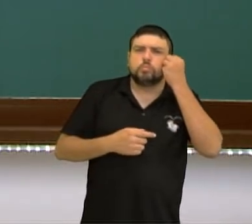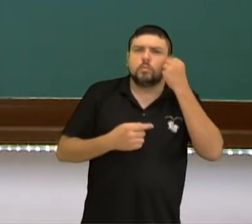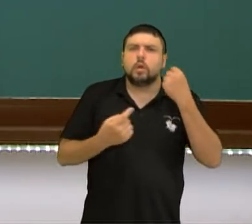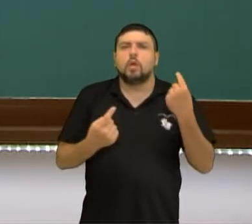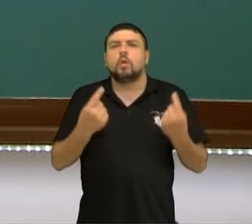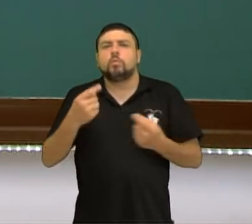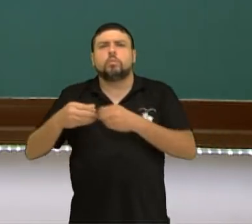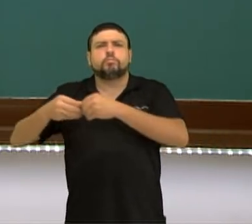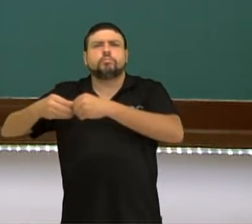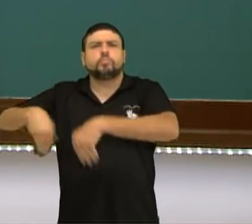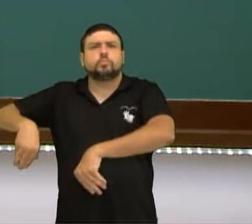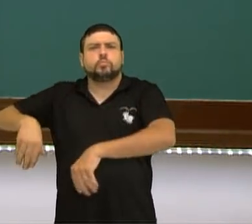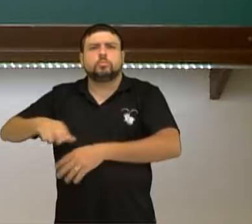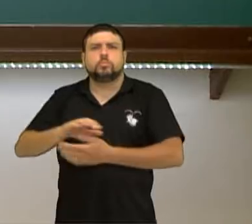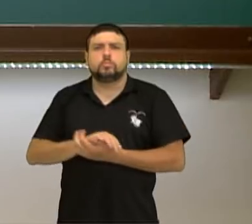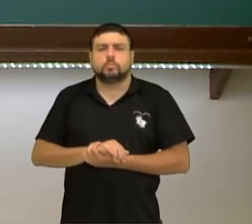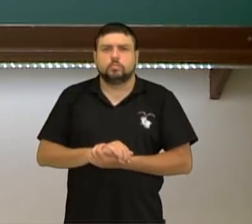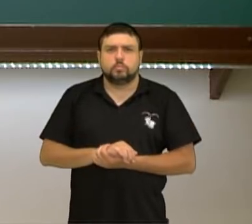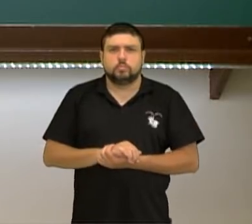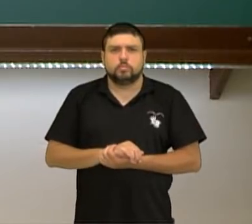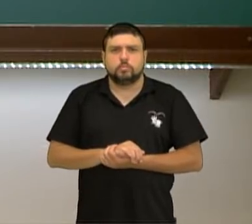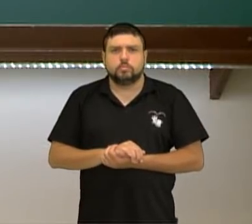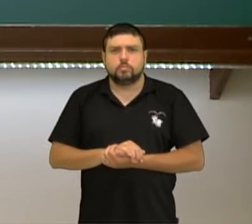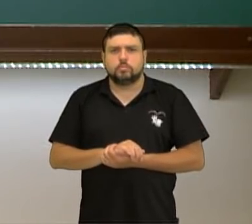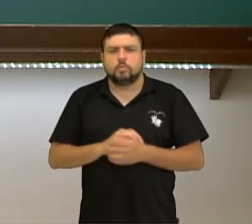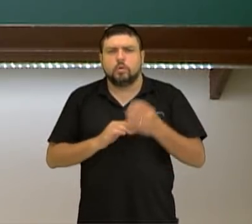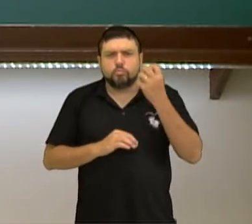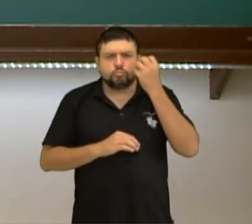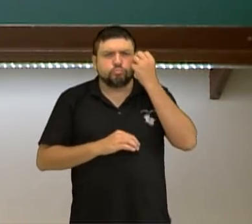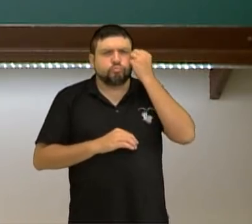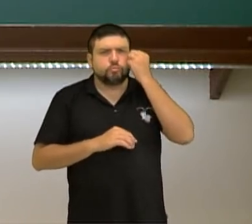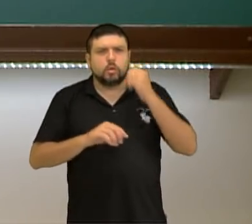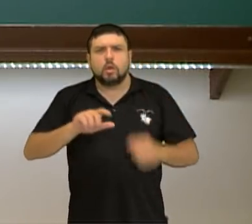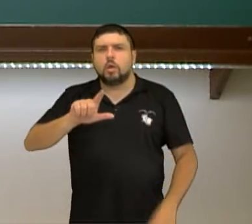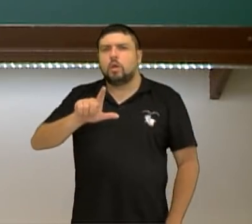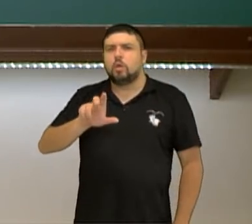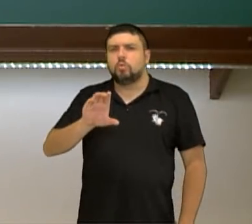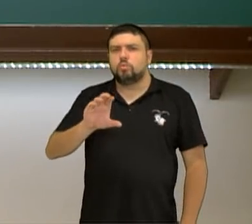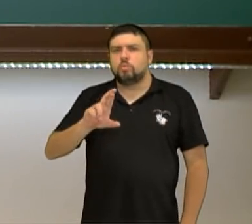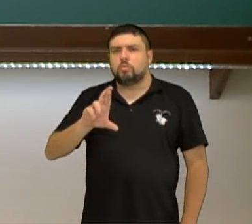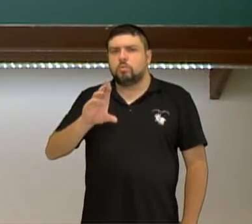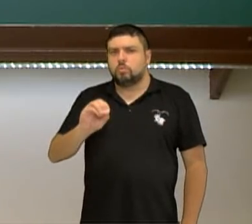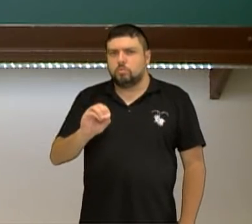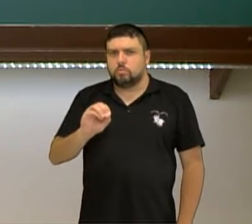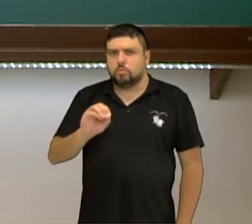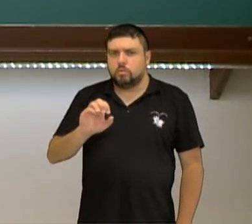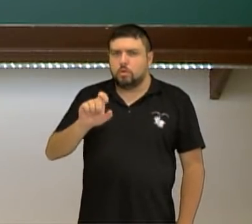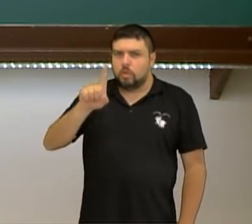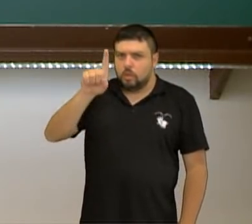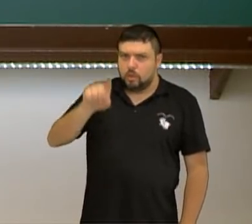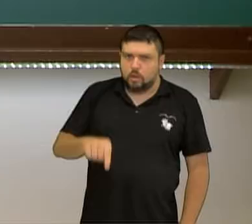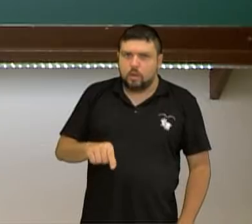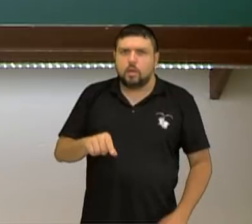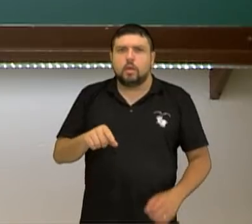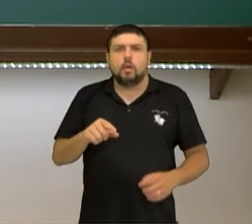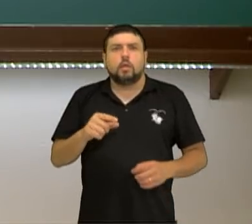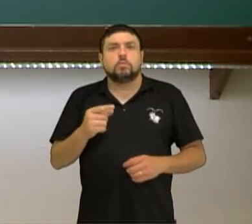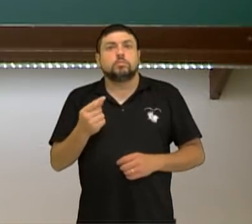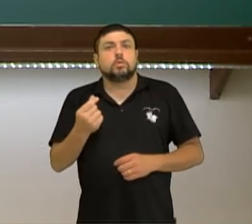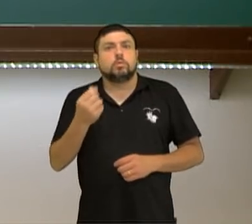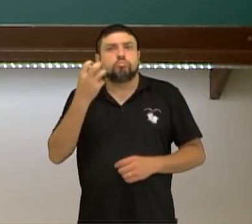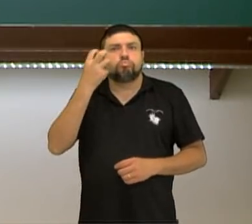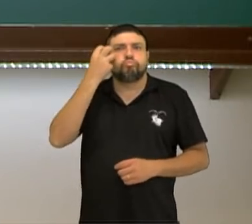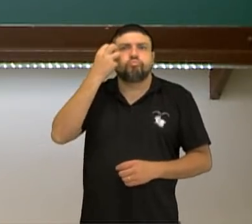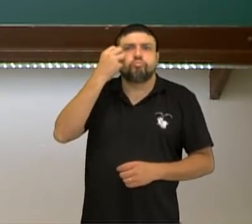desse tipo? Quando se fala em lucro, o que é que você pensa? Em valores subindo, estou tendo